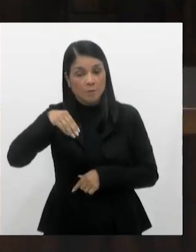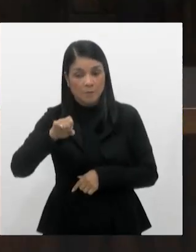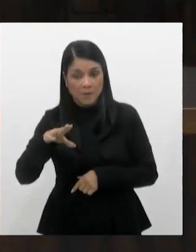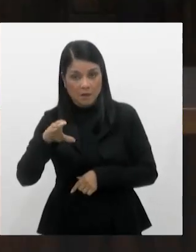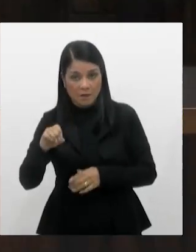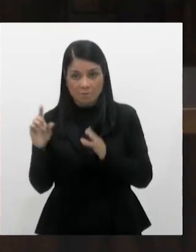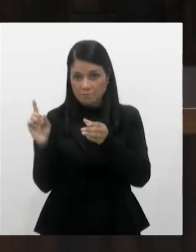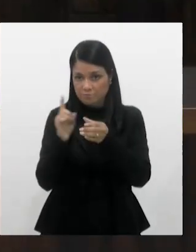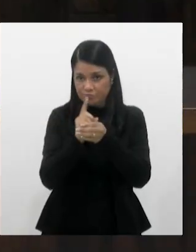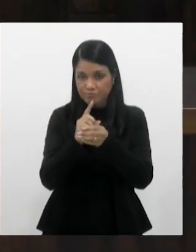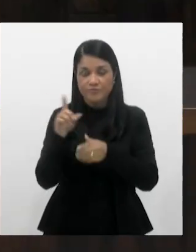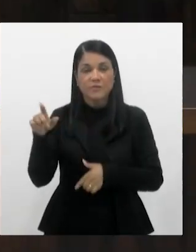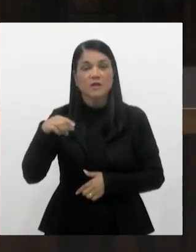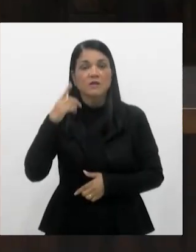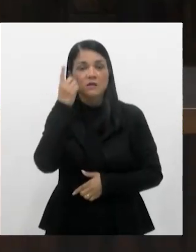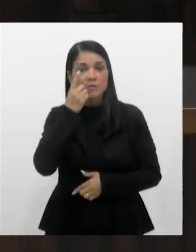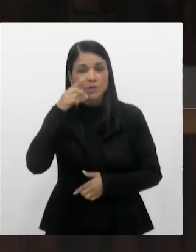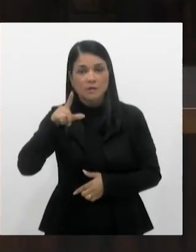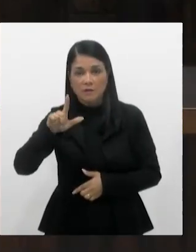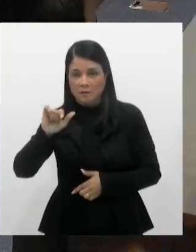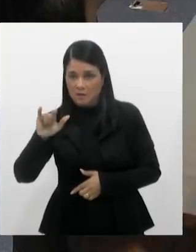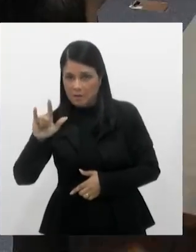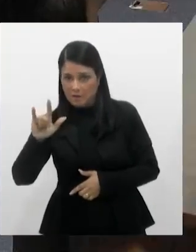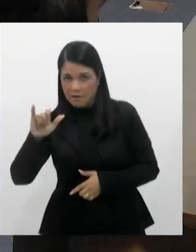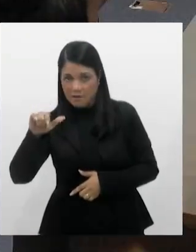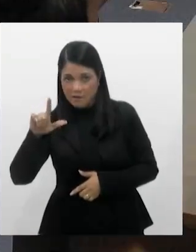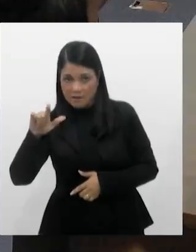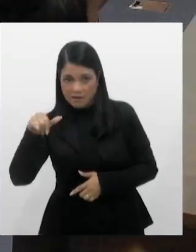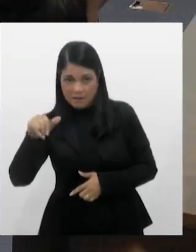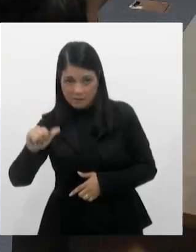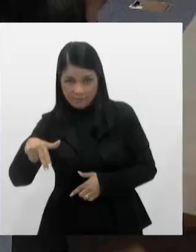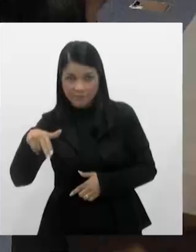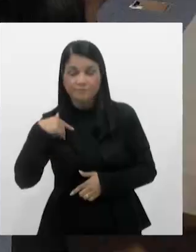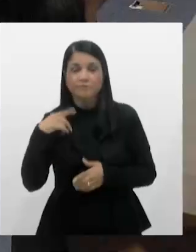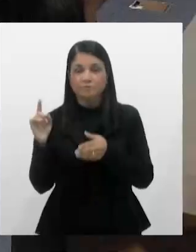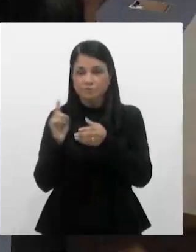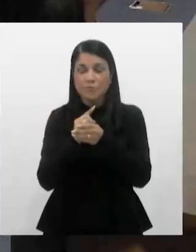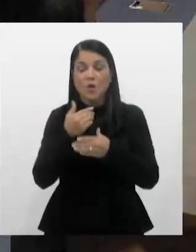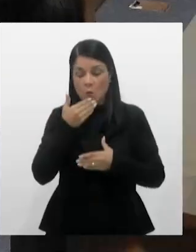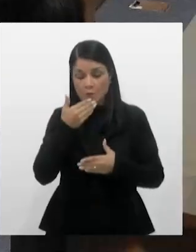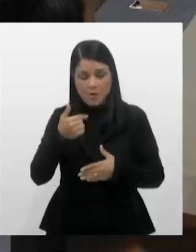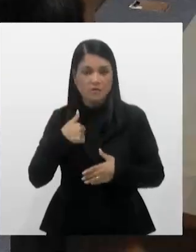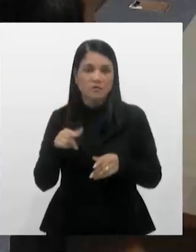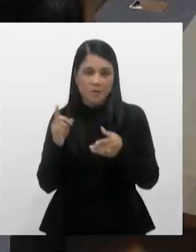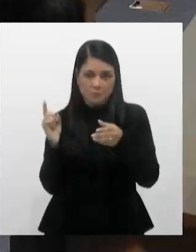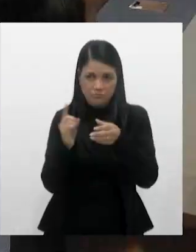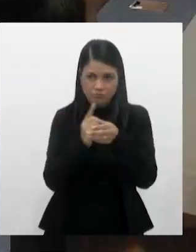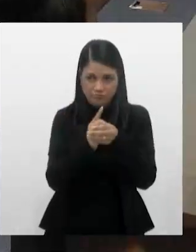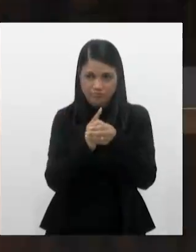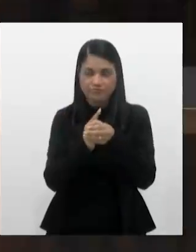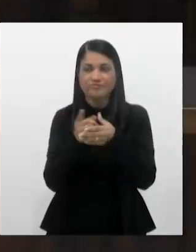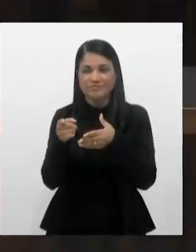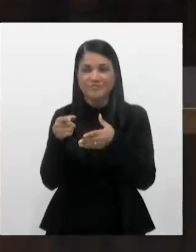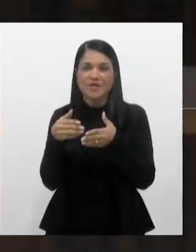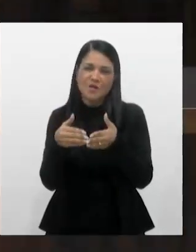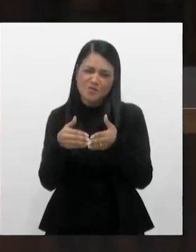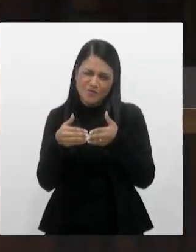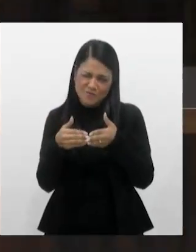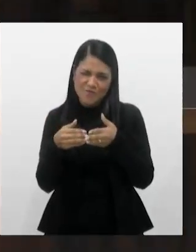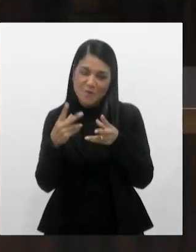coautoria, deputada Lilian, coautoria. Eu também peço coautoria. Se o senhor puder fazer a gentileza de